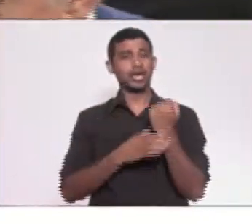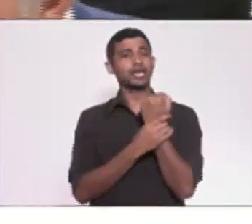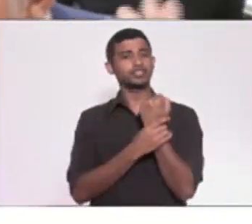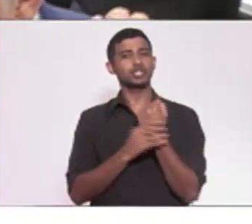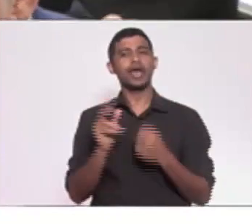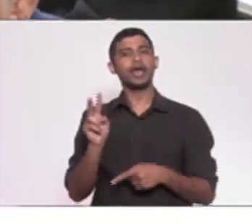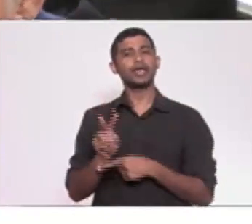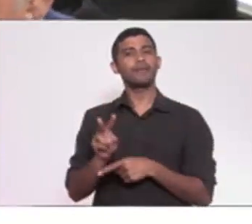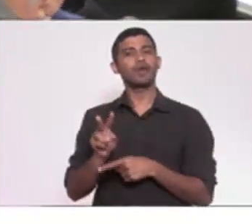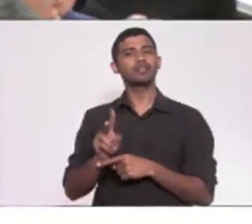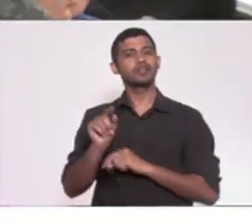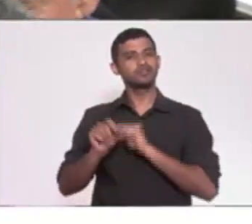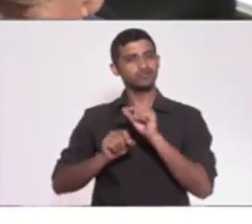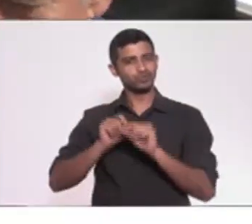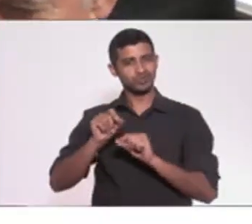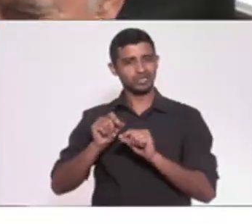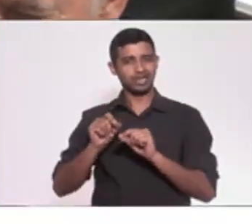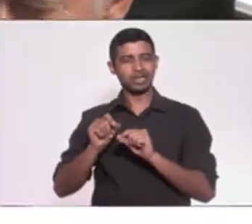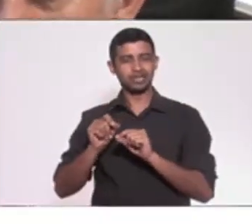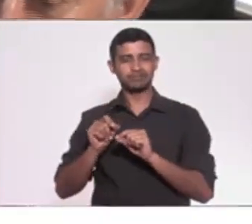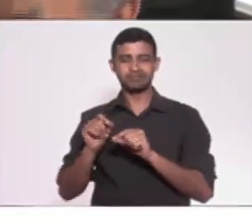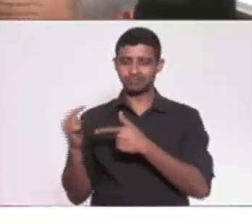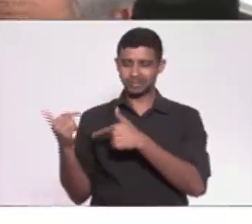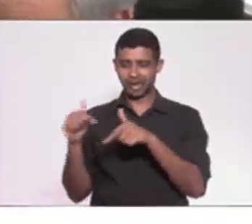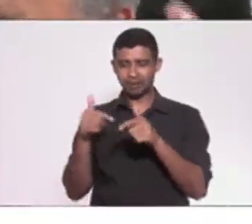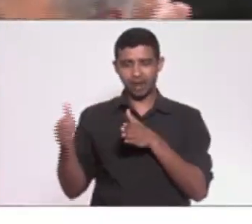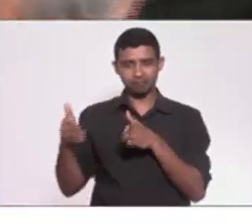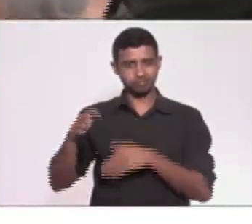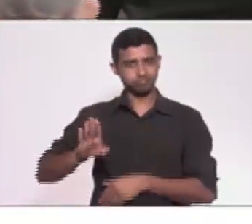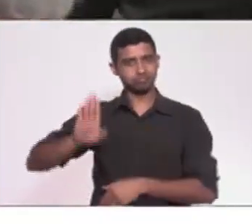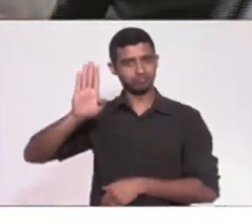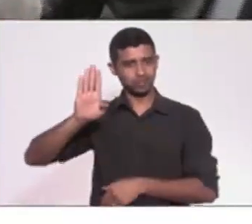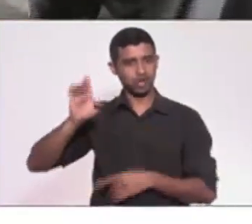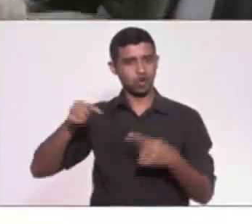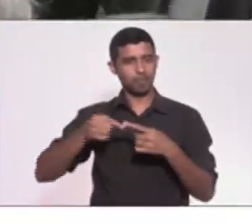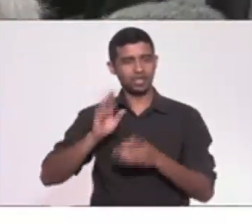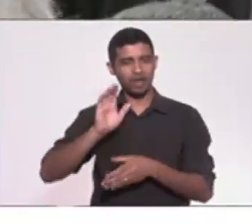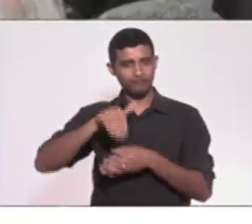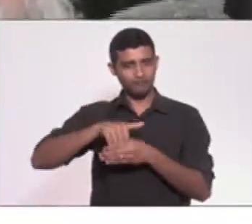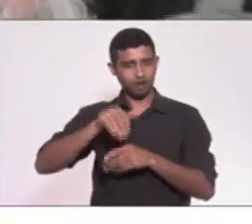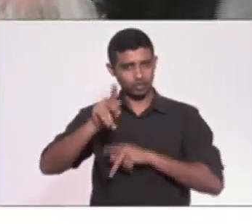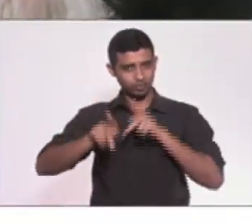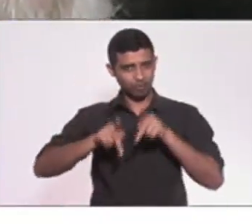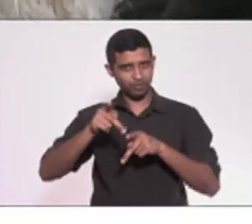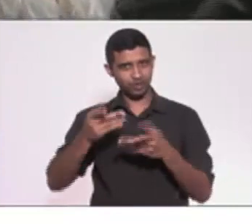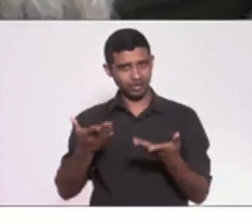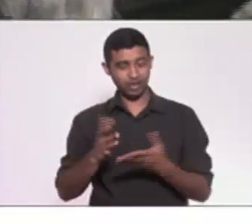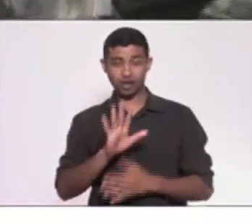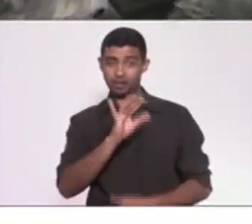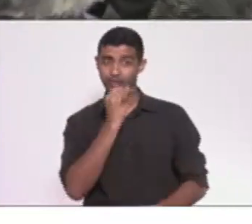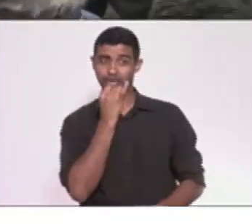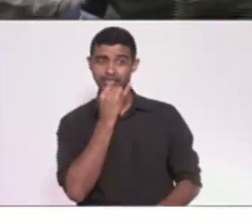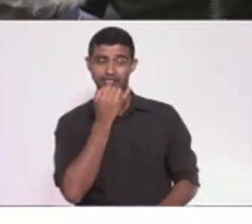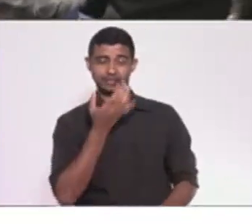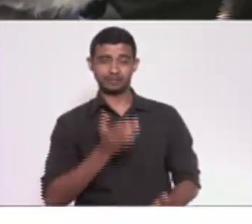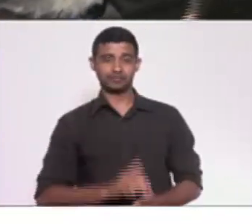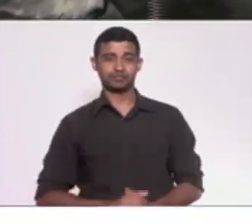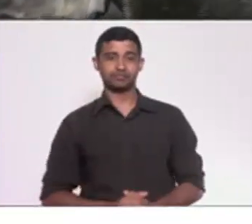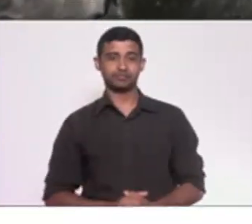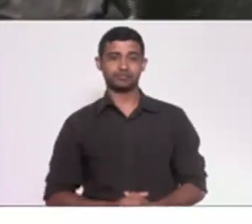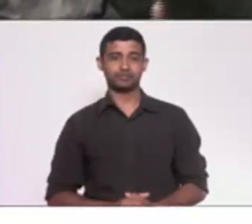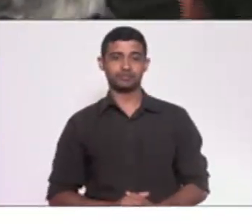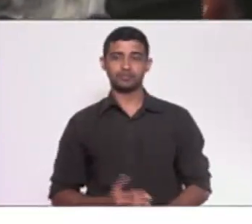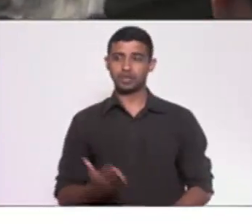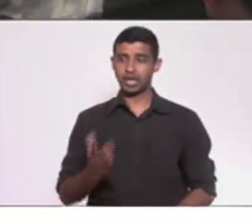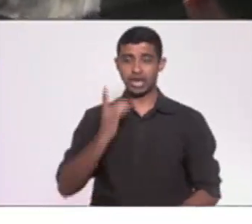protegem o exercício dos mandatos conferidos pelo voto popular, de forma, por exemplo, que um deputado